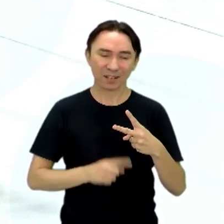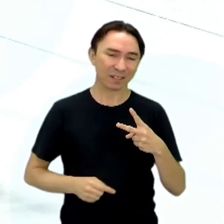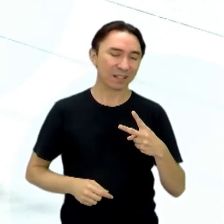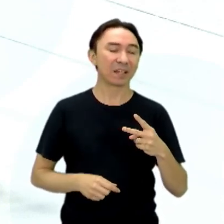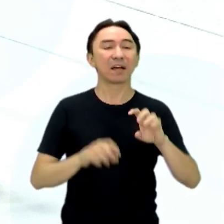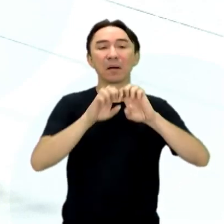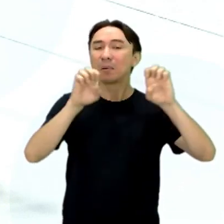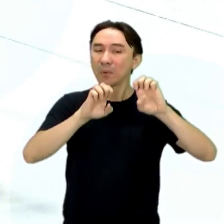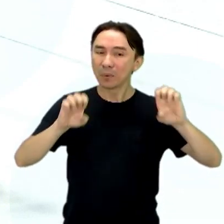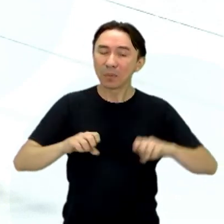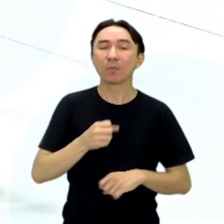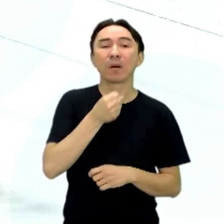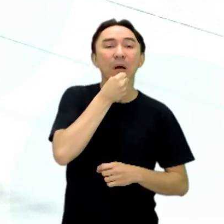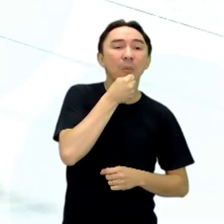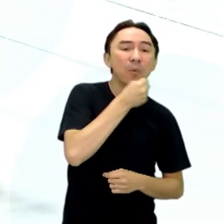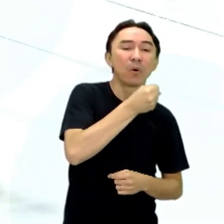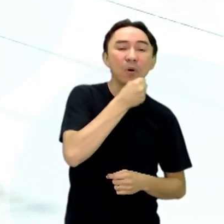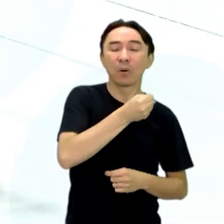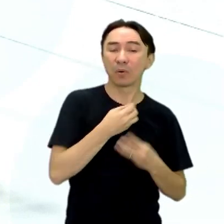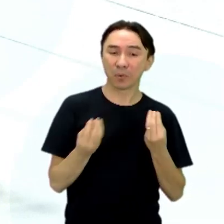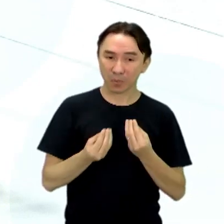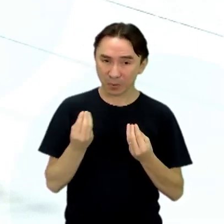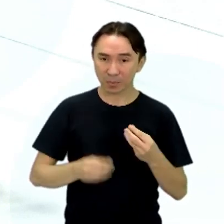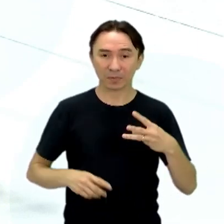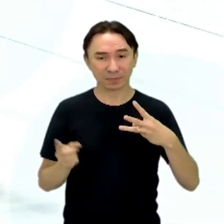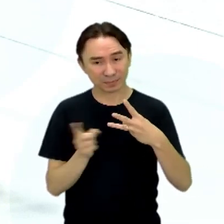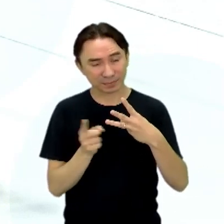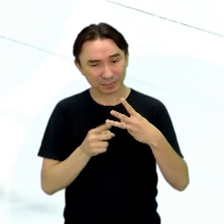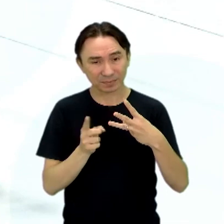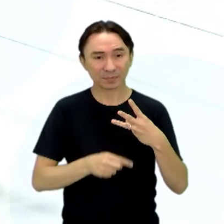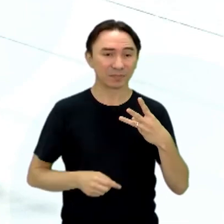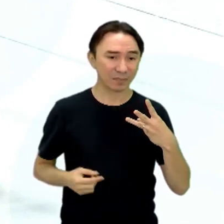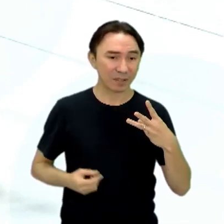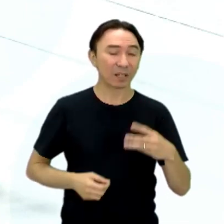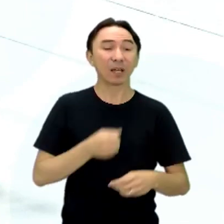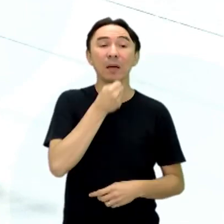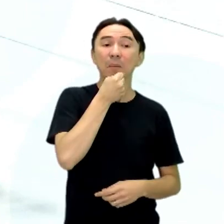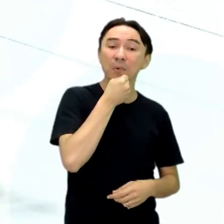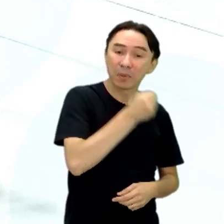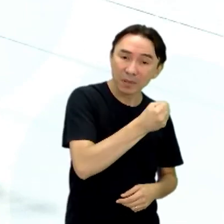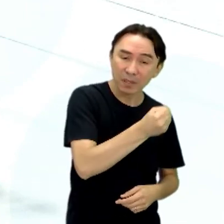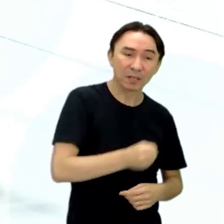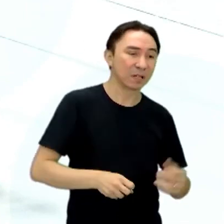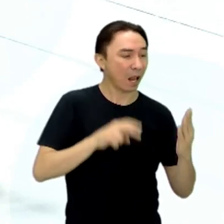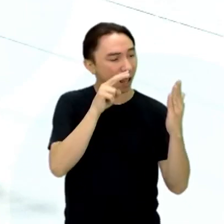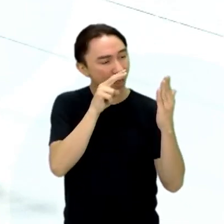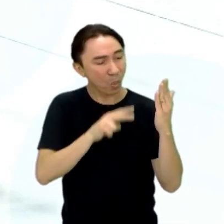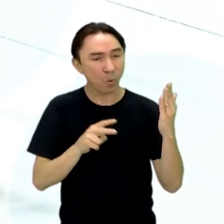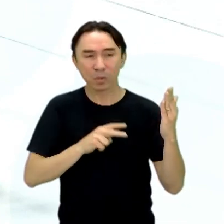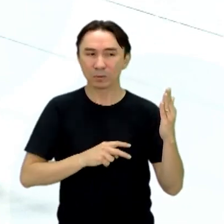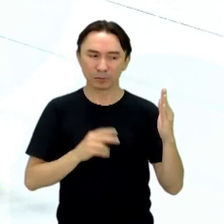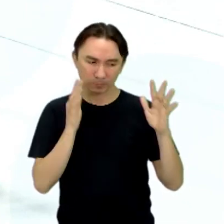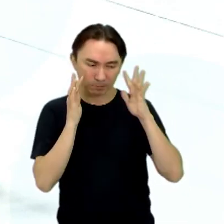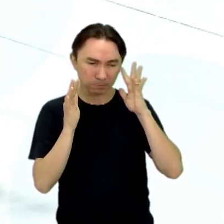e observamos os possíveis caminhos para a leitura crítica de uma reportagem, tá bom?